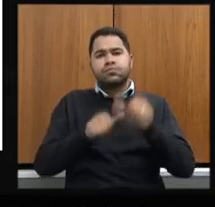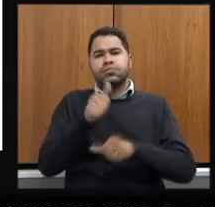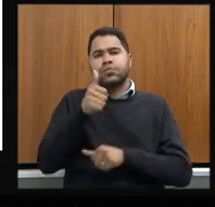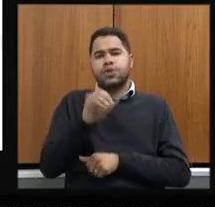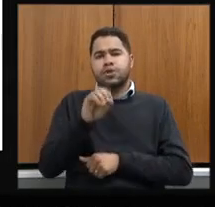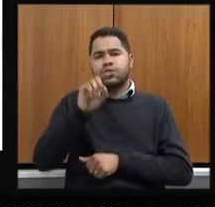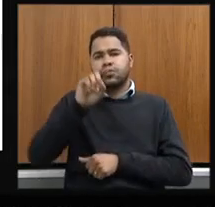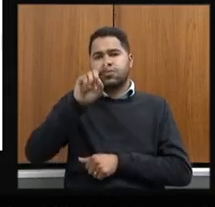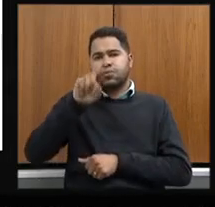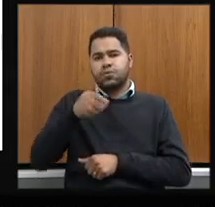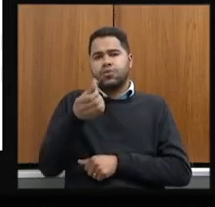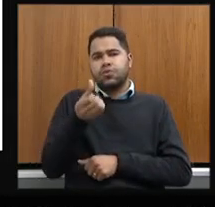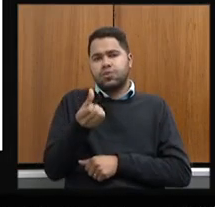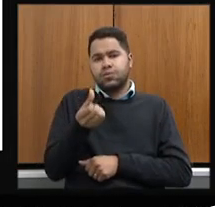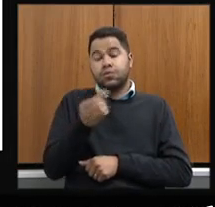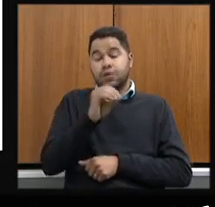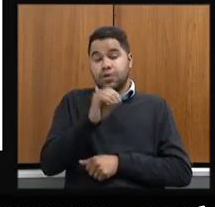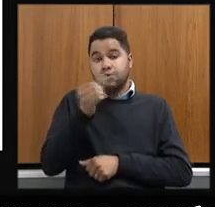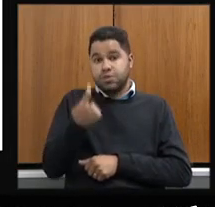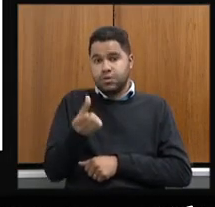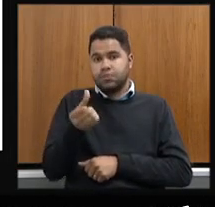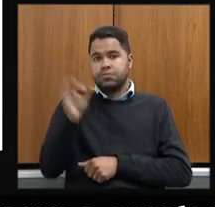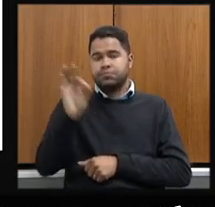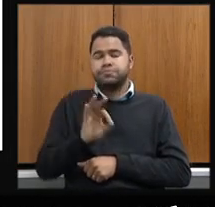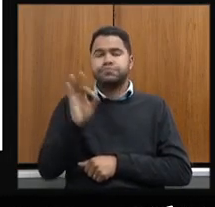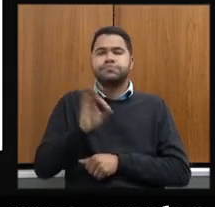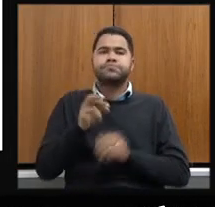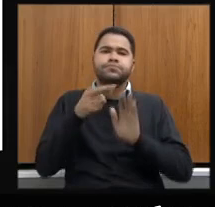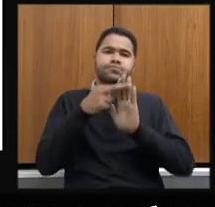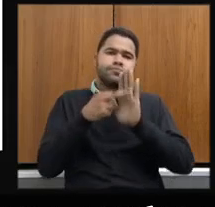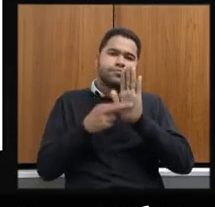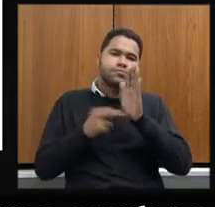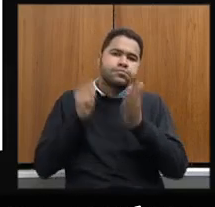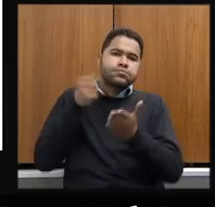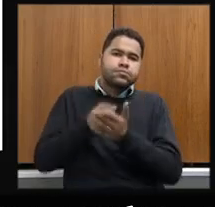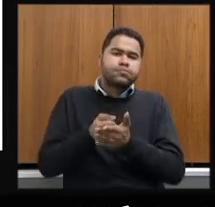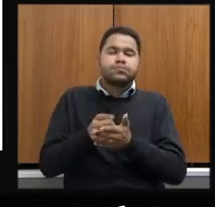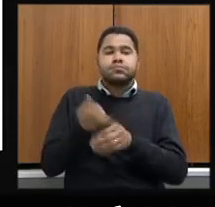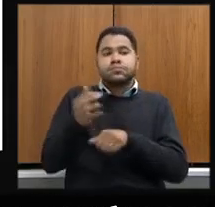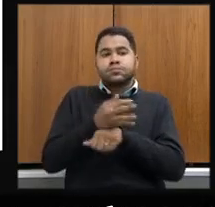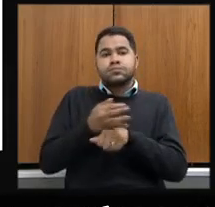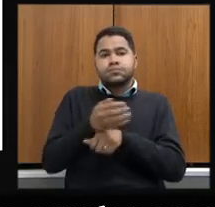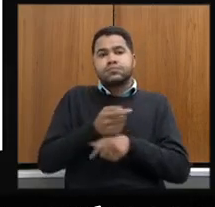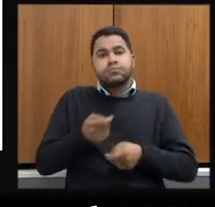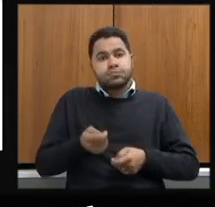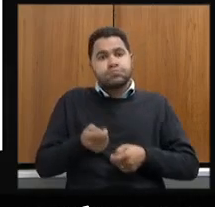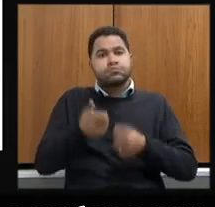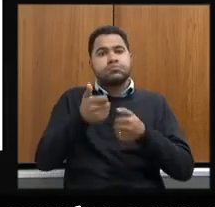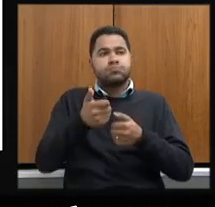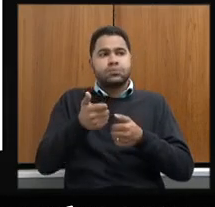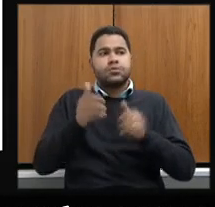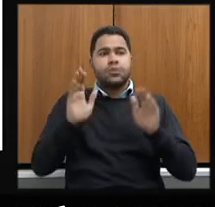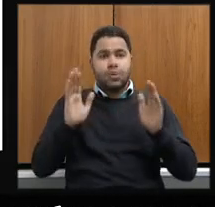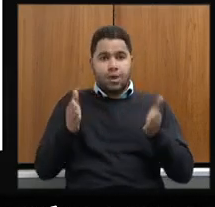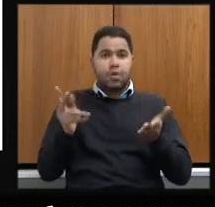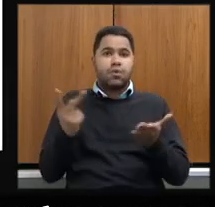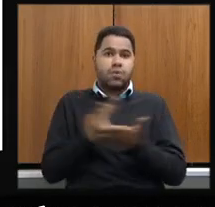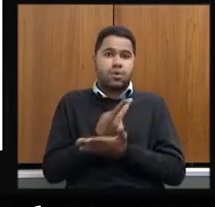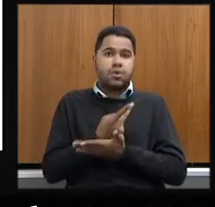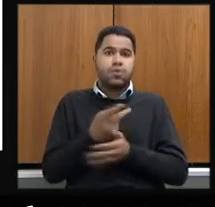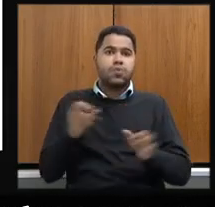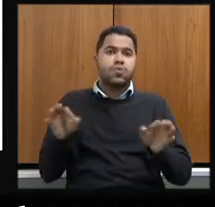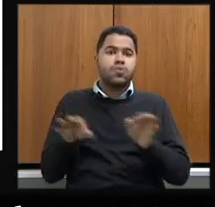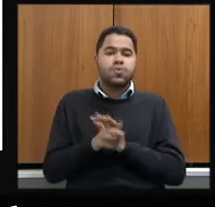10.06 por cento a gente tem a regularização do pagamento de férias prêmio é um processo que está acontecendo e se